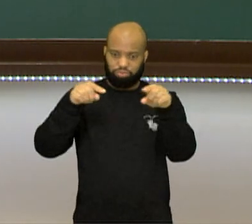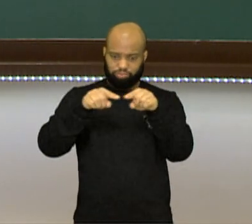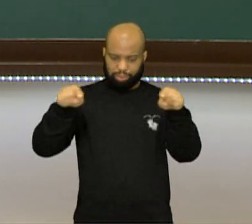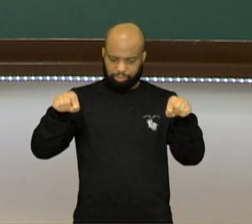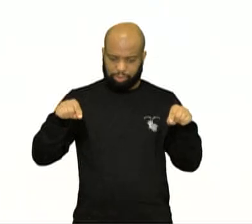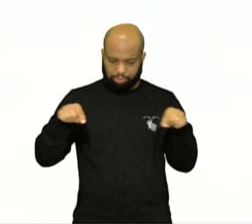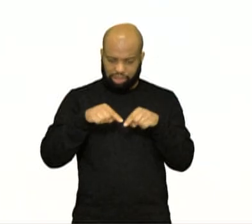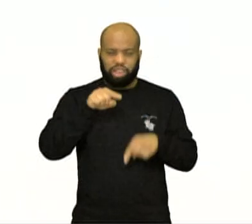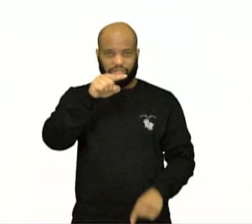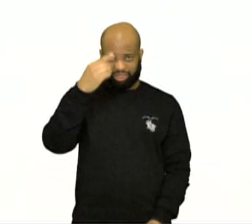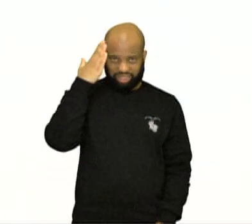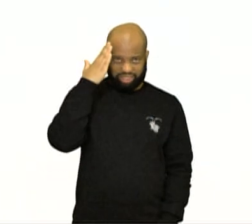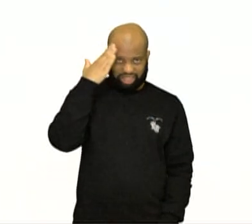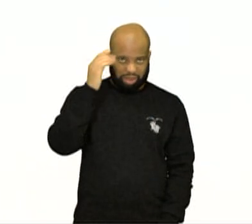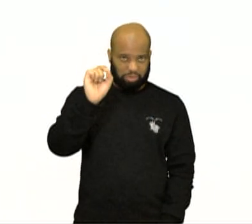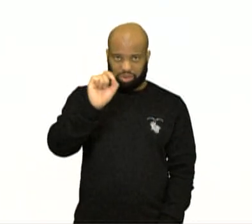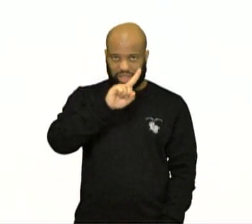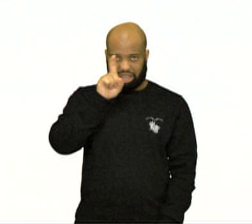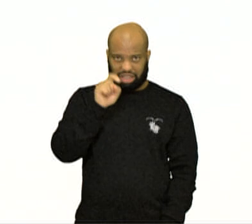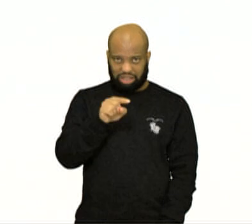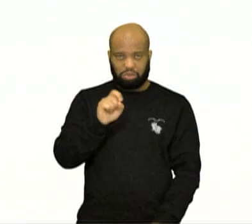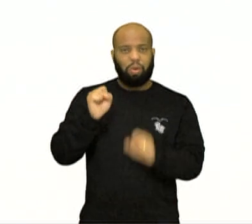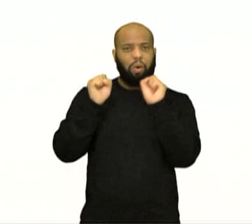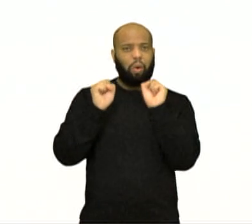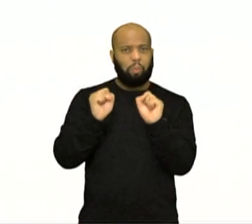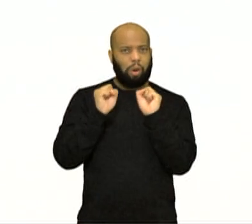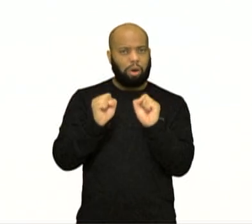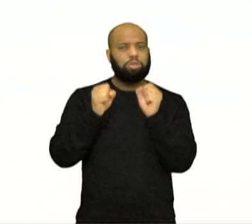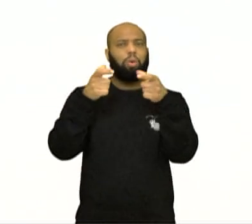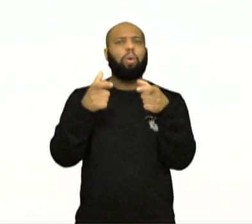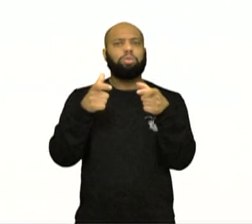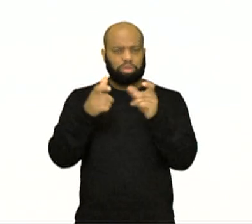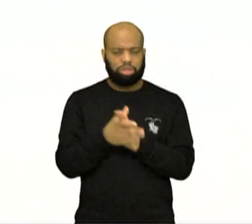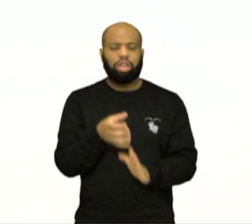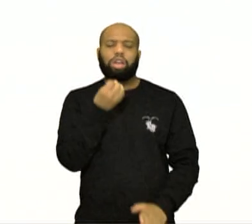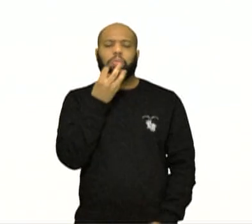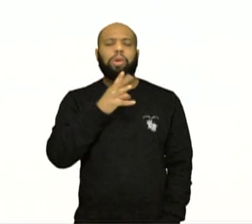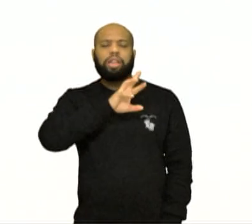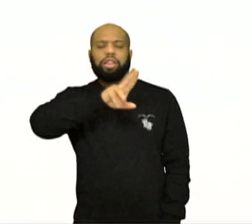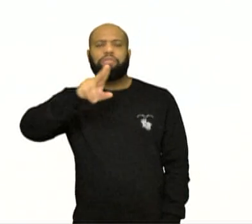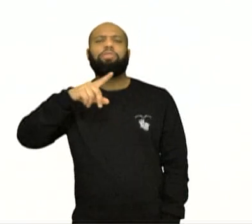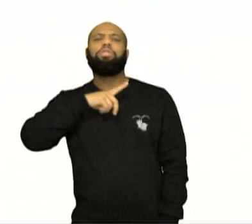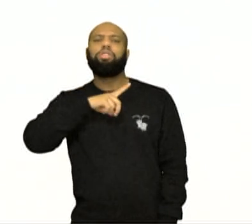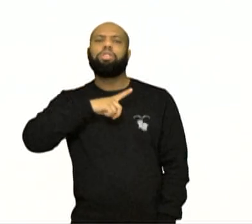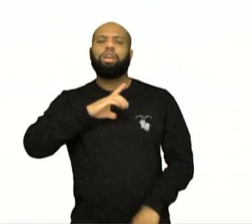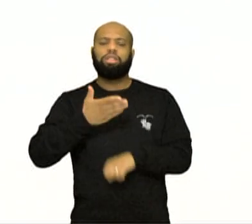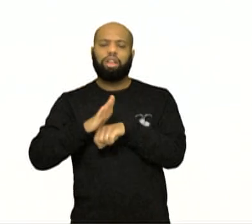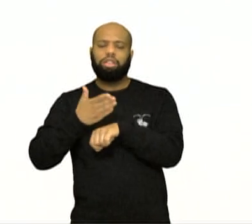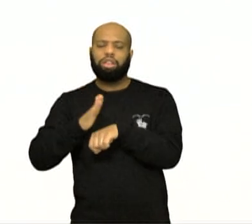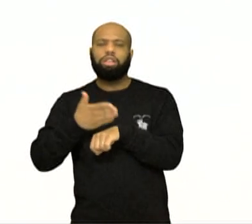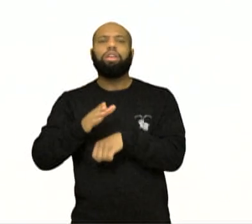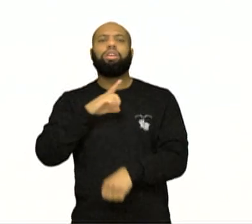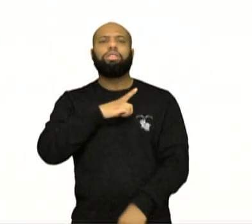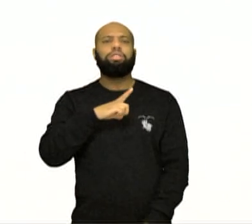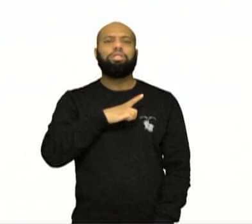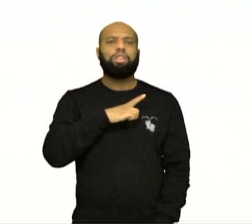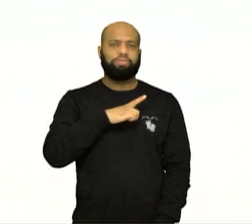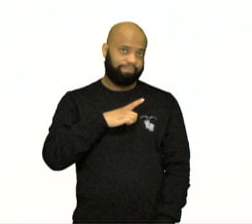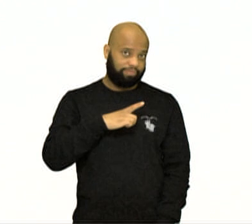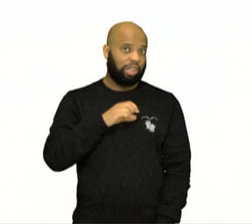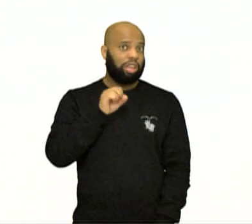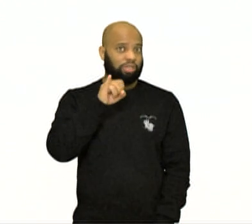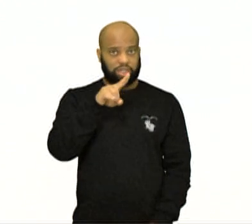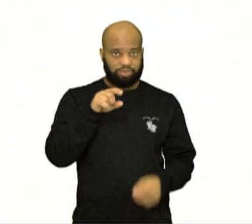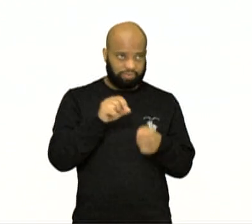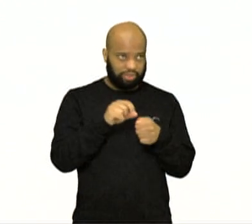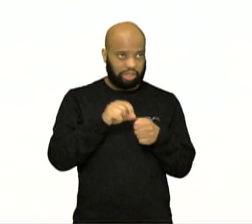é escalada? Onde ela pode ser praticada? Que benefícios a escalada, a prática da escalada pode trazer para